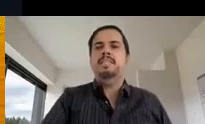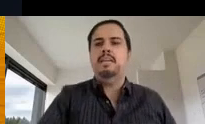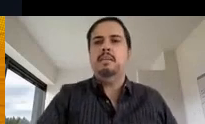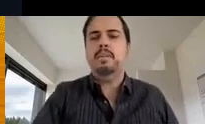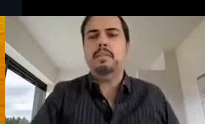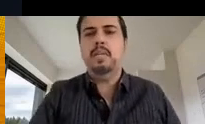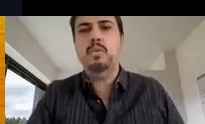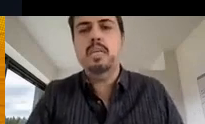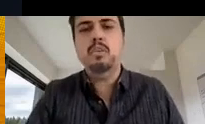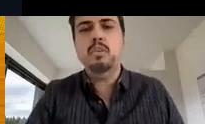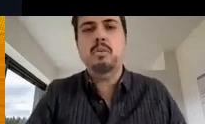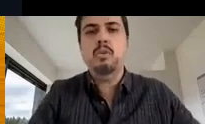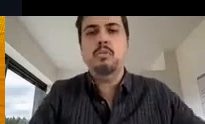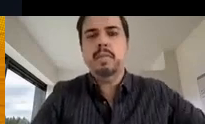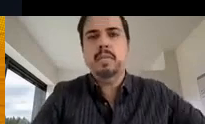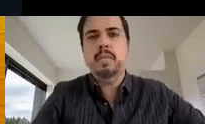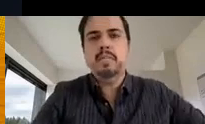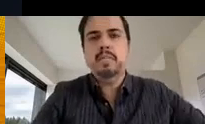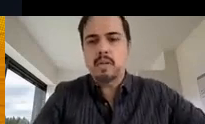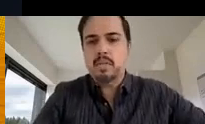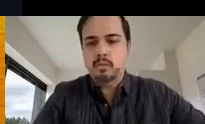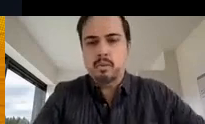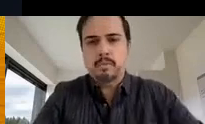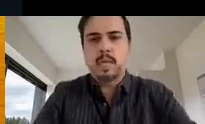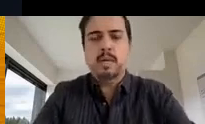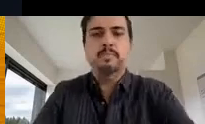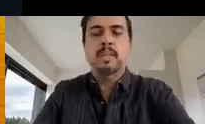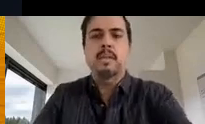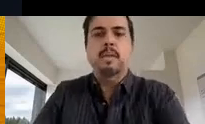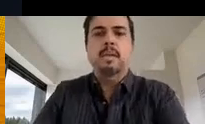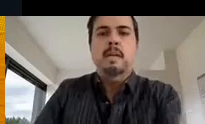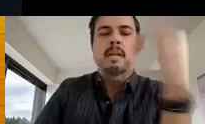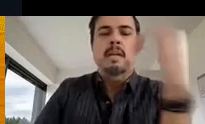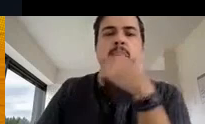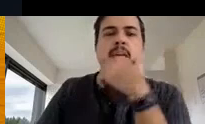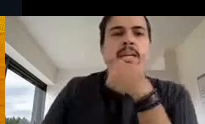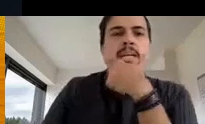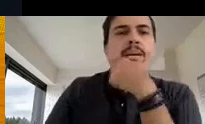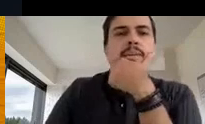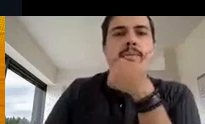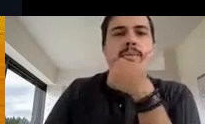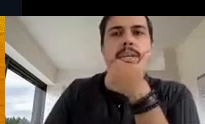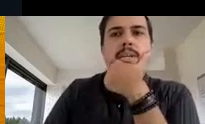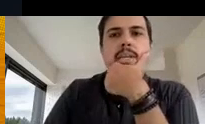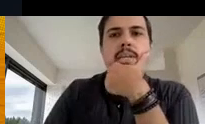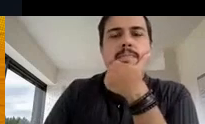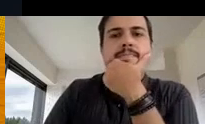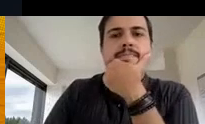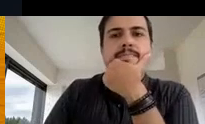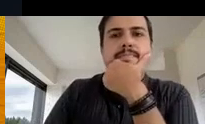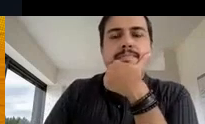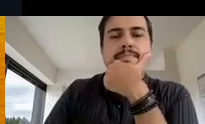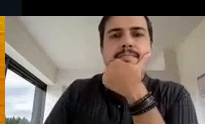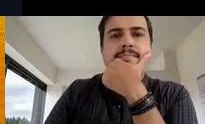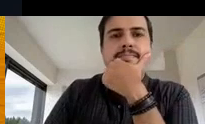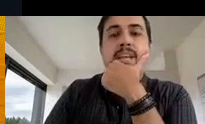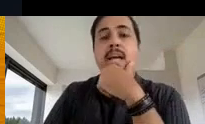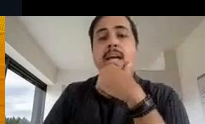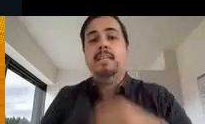coisa mais ampla. Ser juiz é uma coisa completamente individualista sua, tá? Ah, vamos seguir